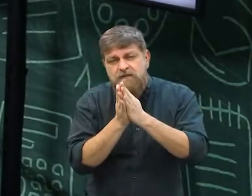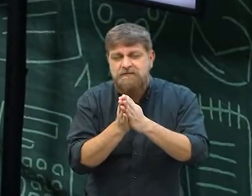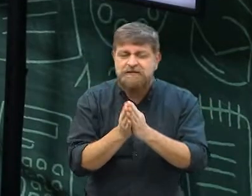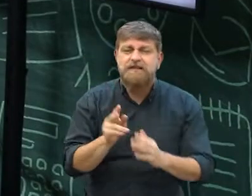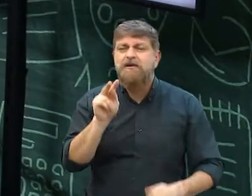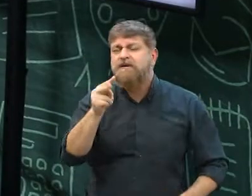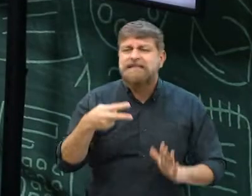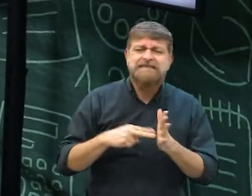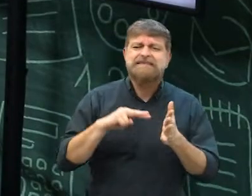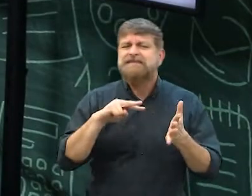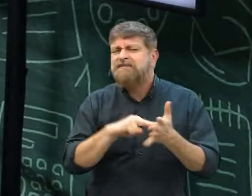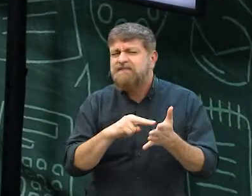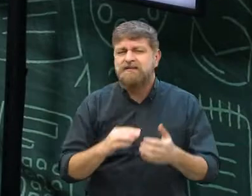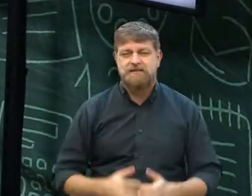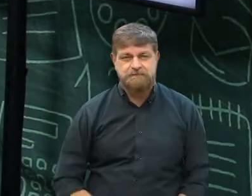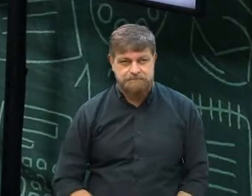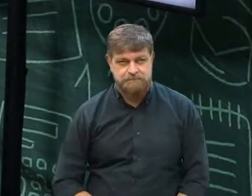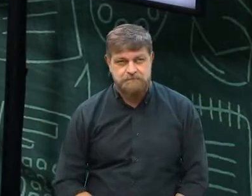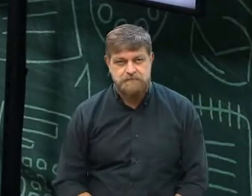definir essa pedagogia.